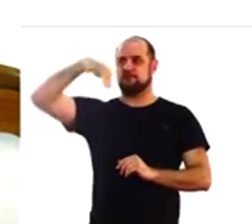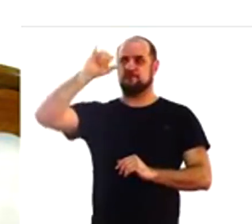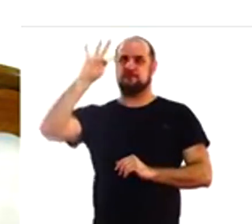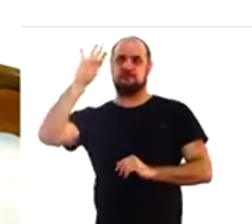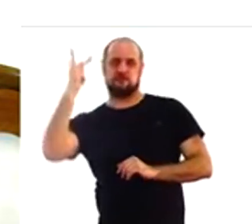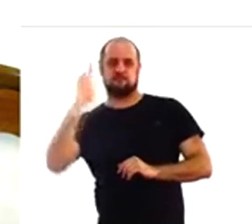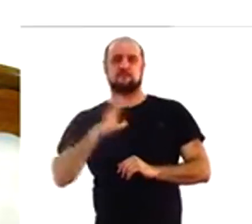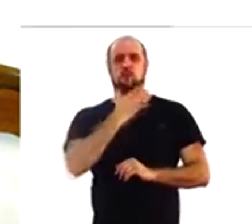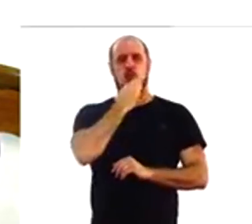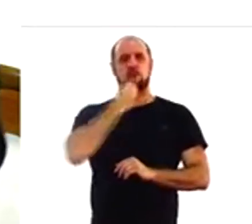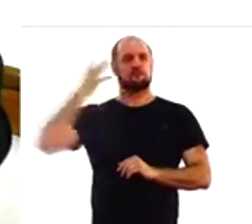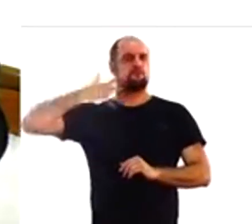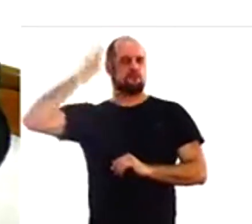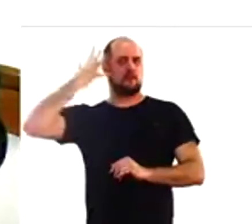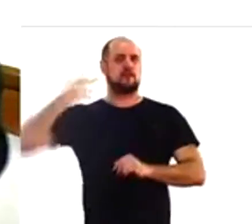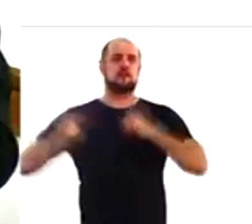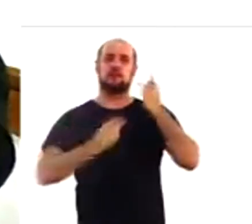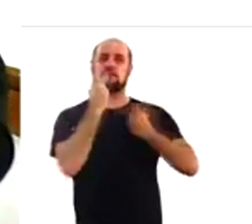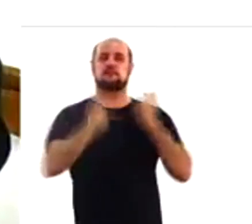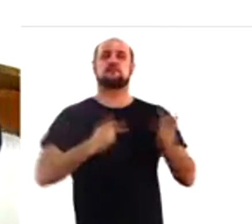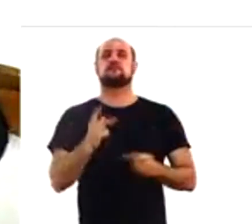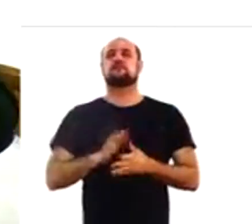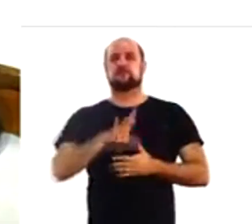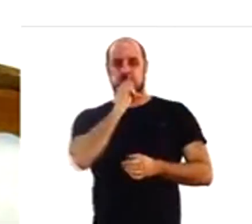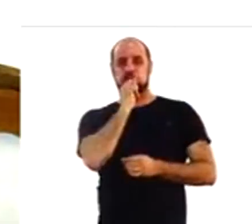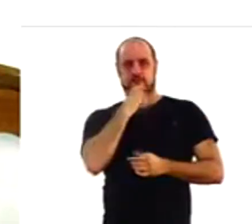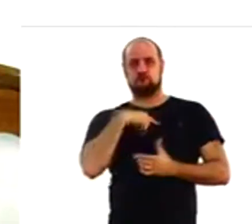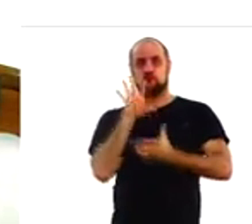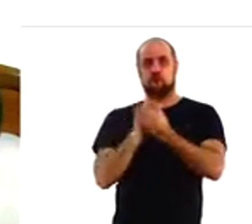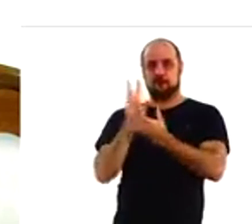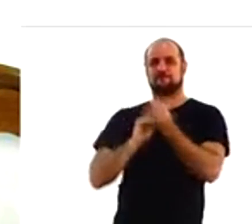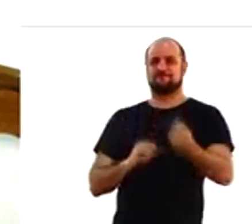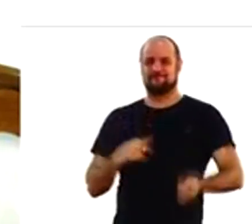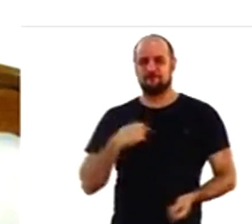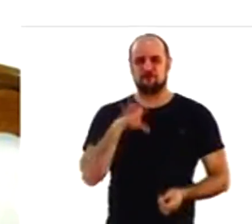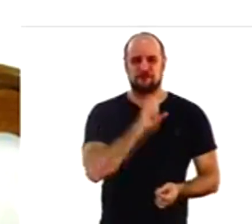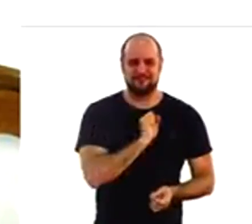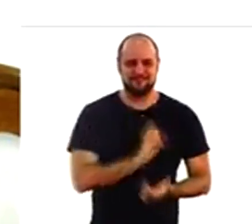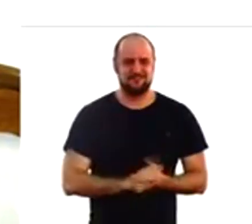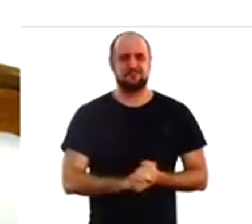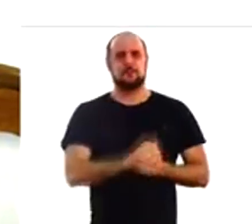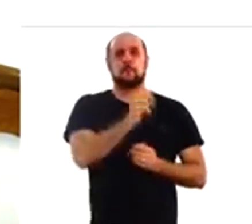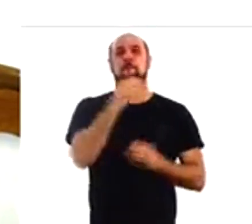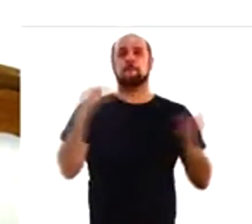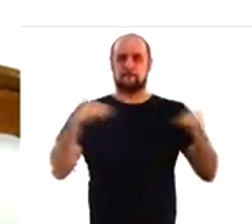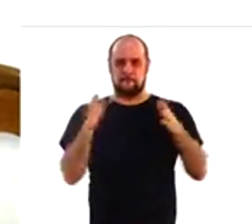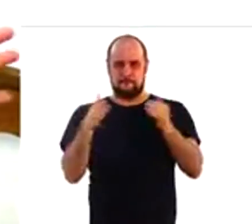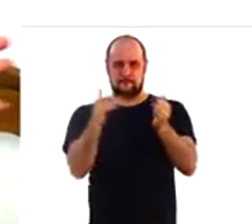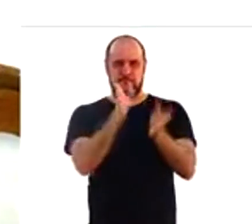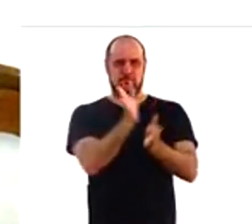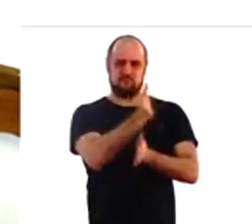uma colação de grau na verdade, ele citou um exemplo, e eu vou usar esse exemplo. 2 peixinhos estavam